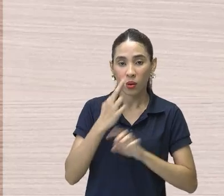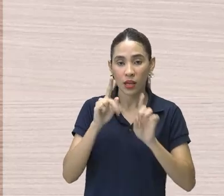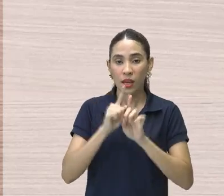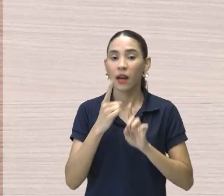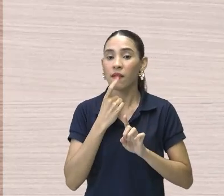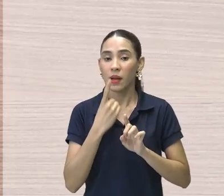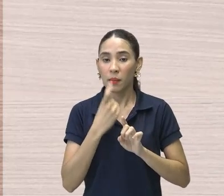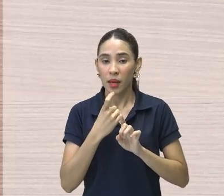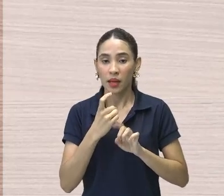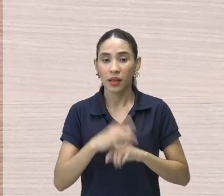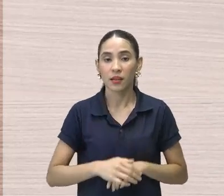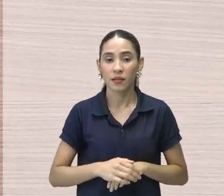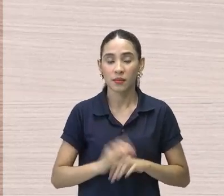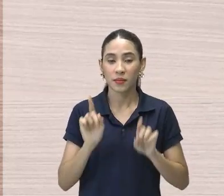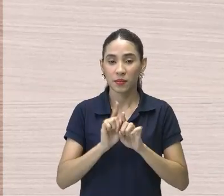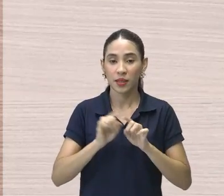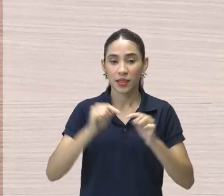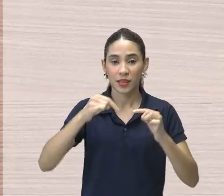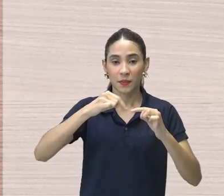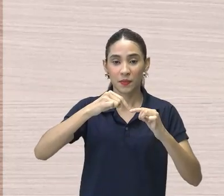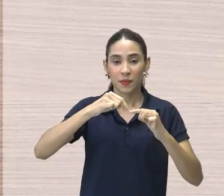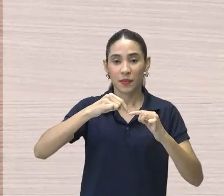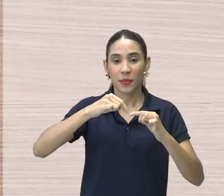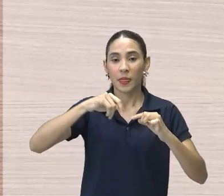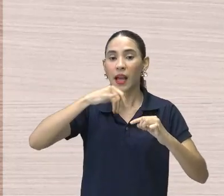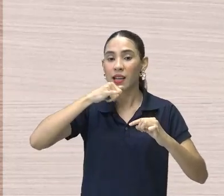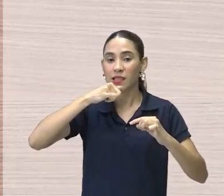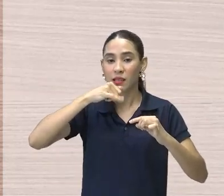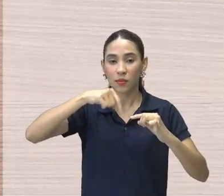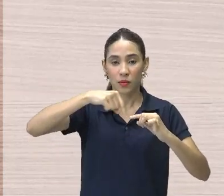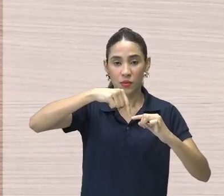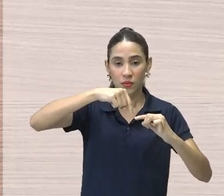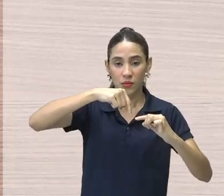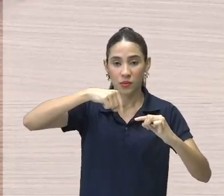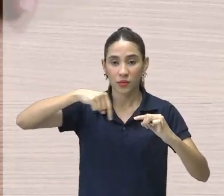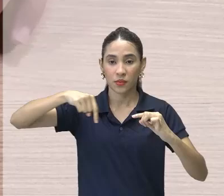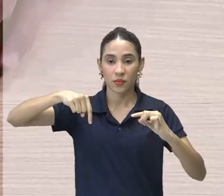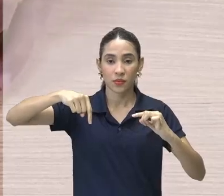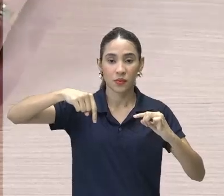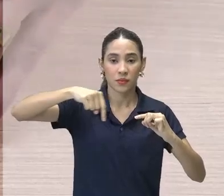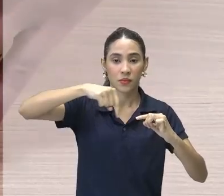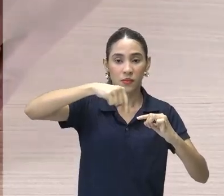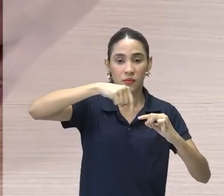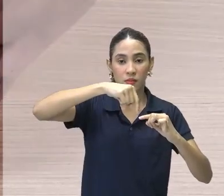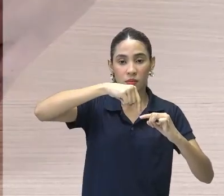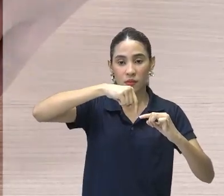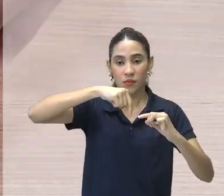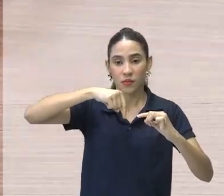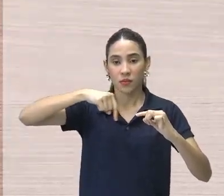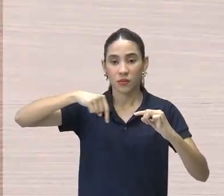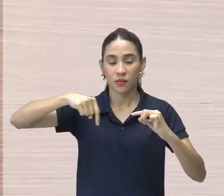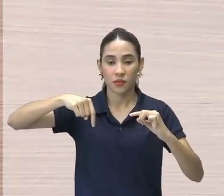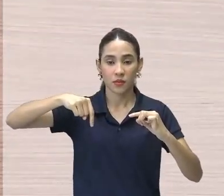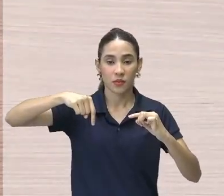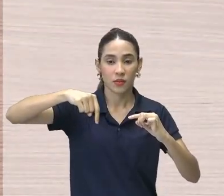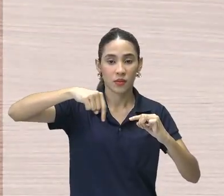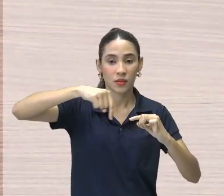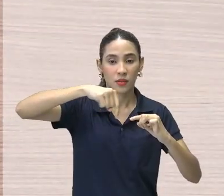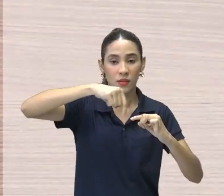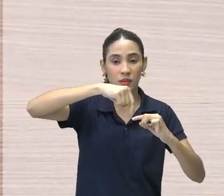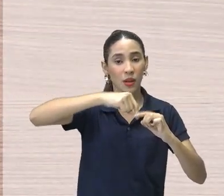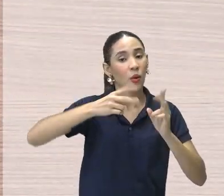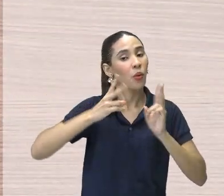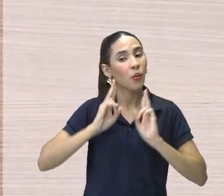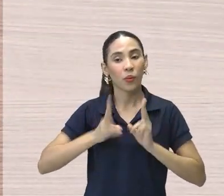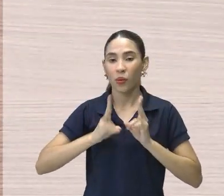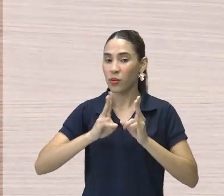a ficha vermelha. E por mais que eu fique apenas girando as fichas, eu ainda